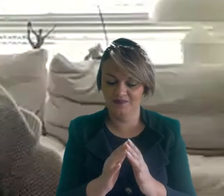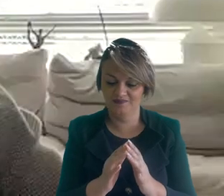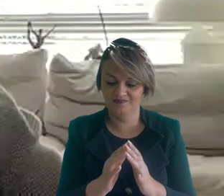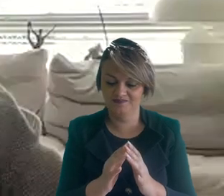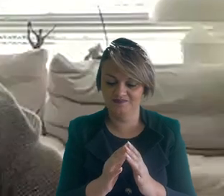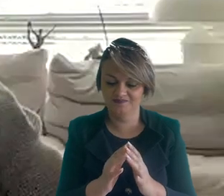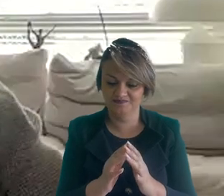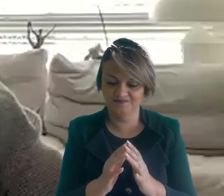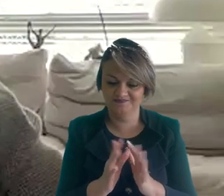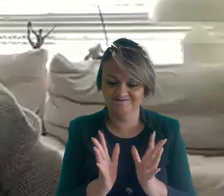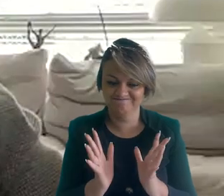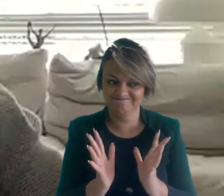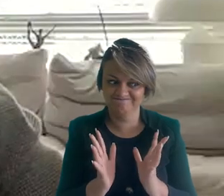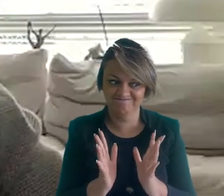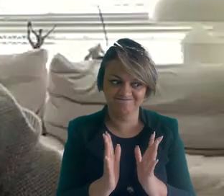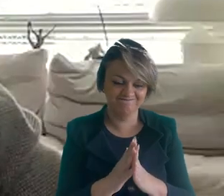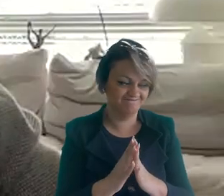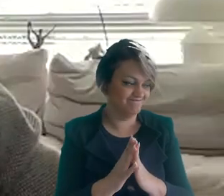foi